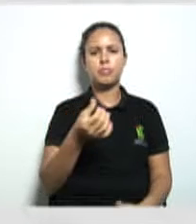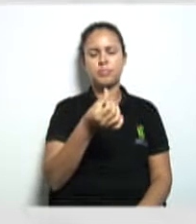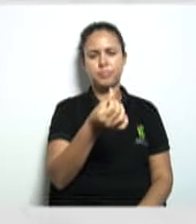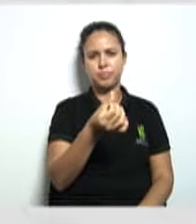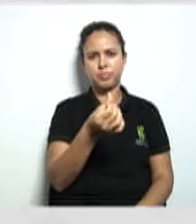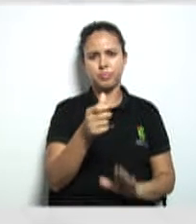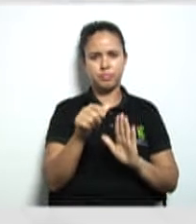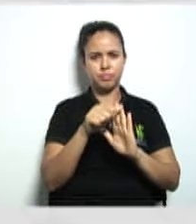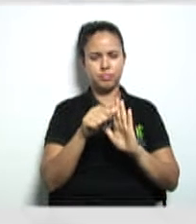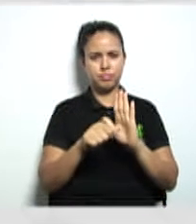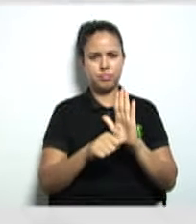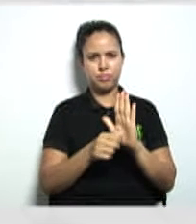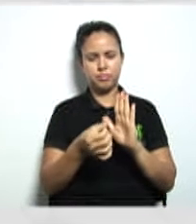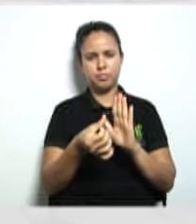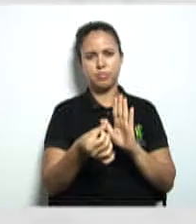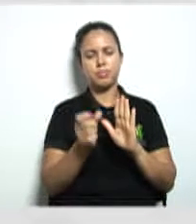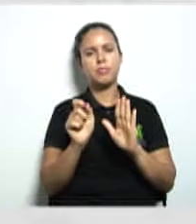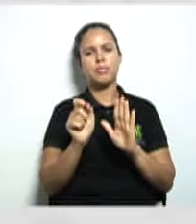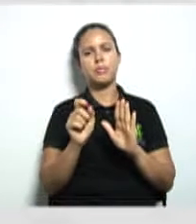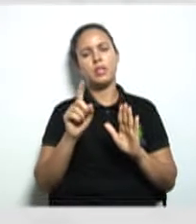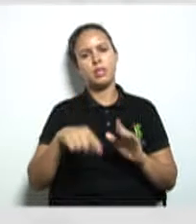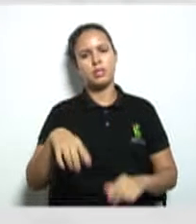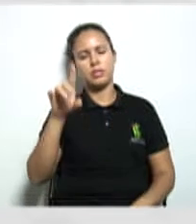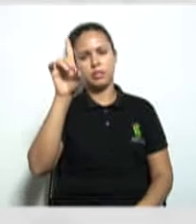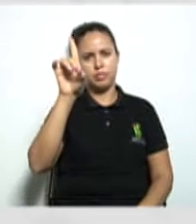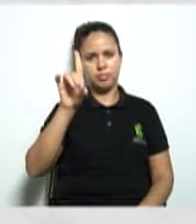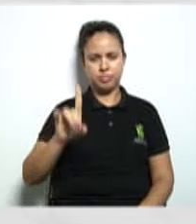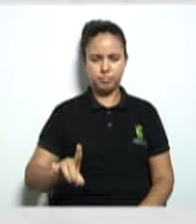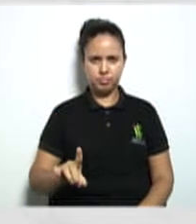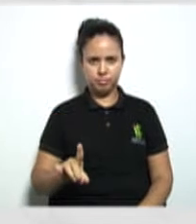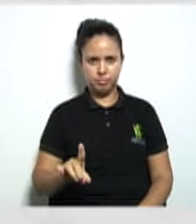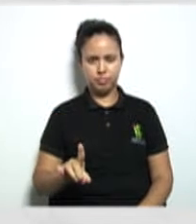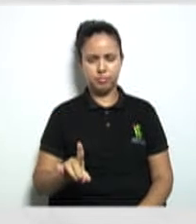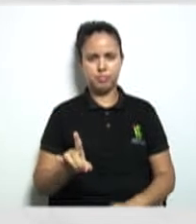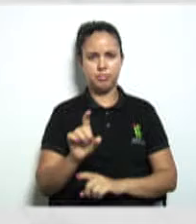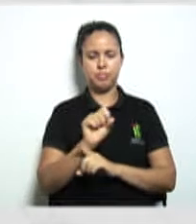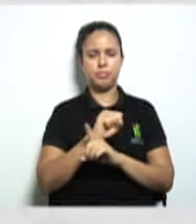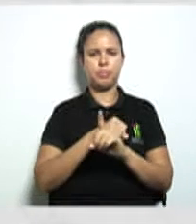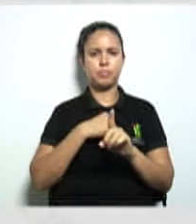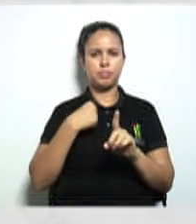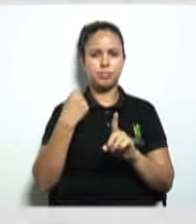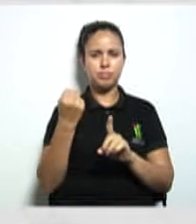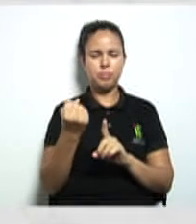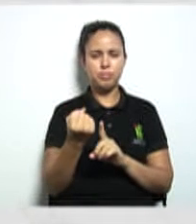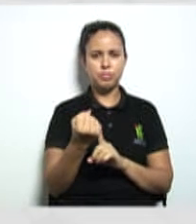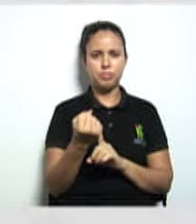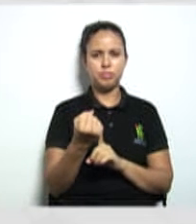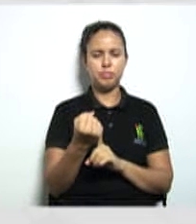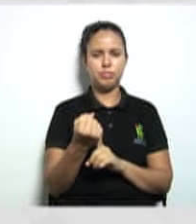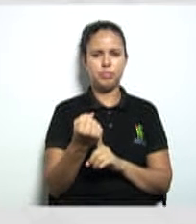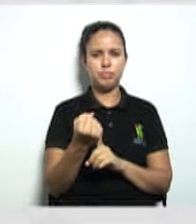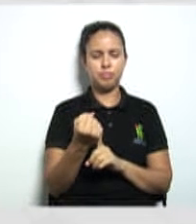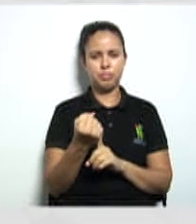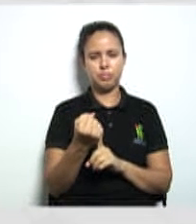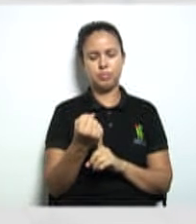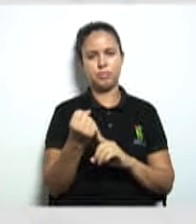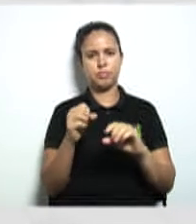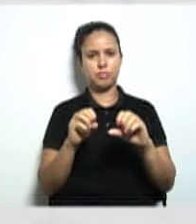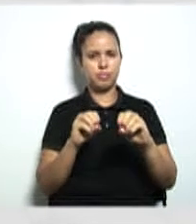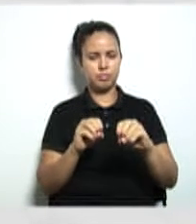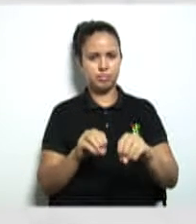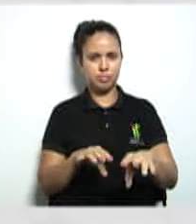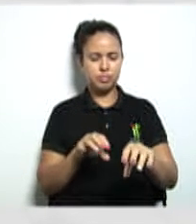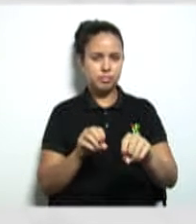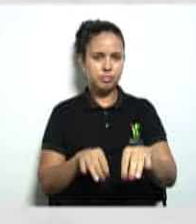6º? São direitos sociais, a